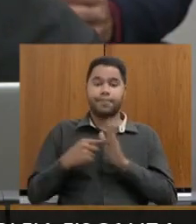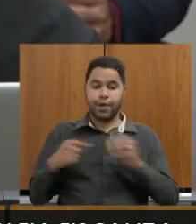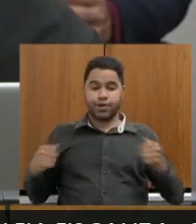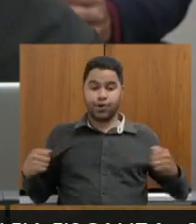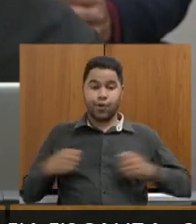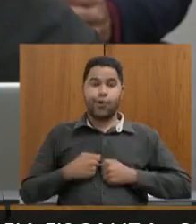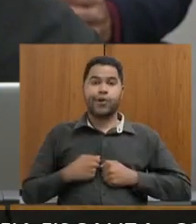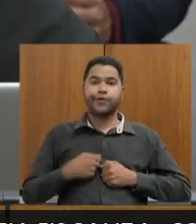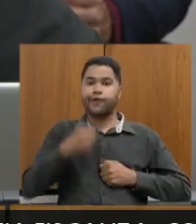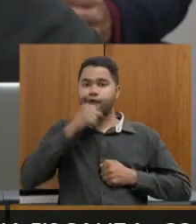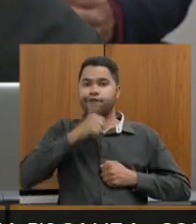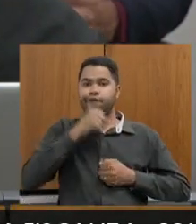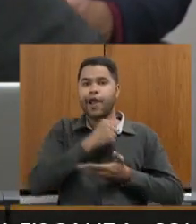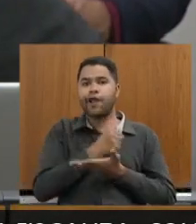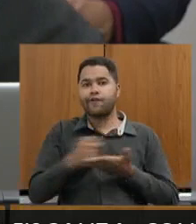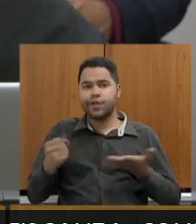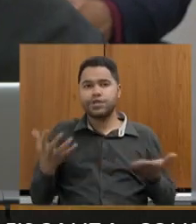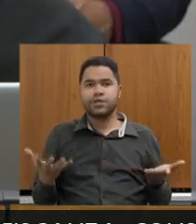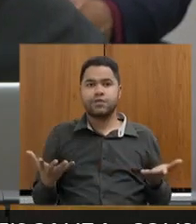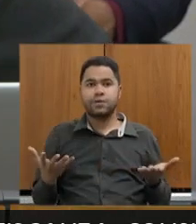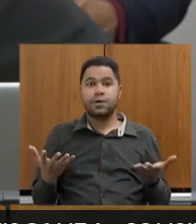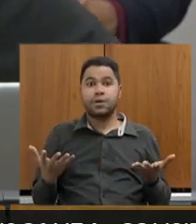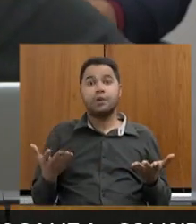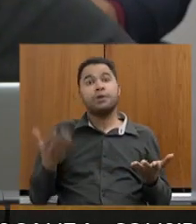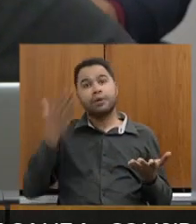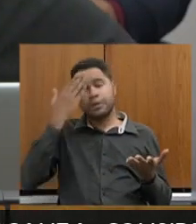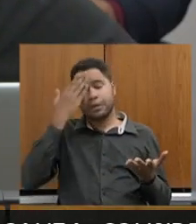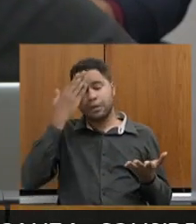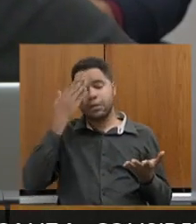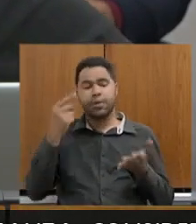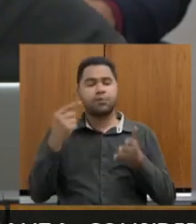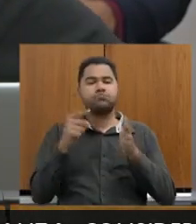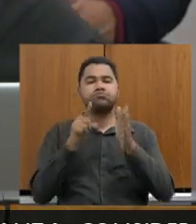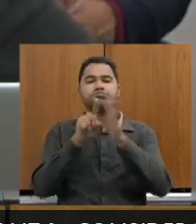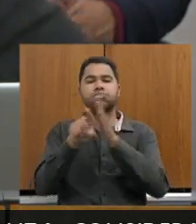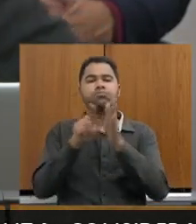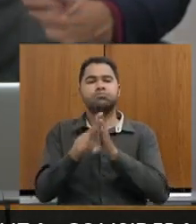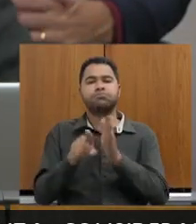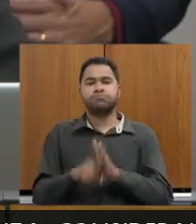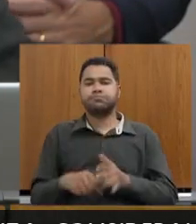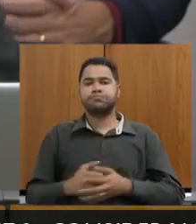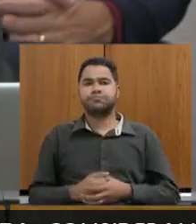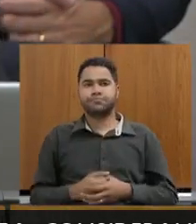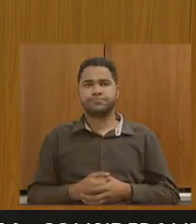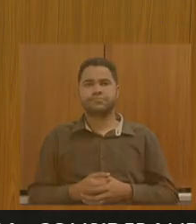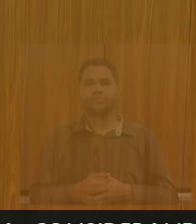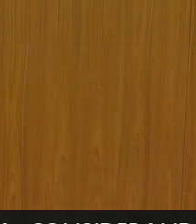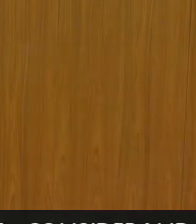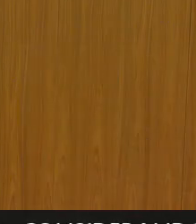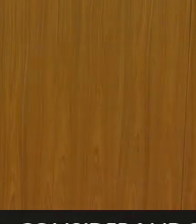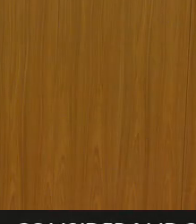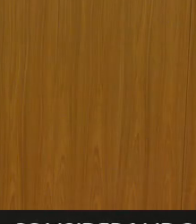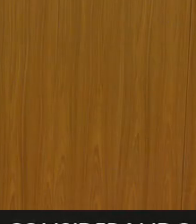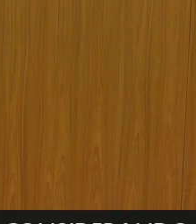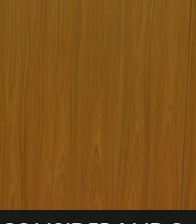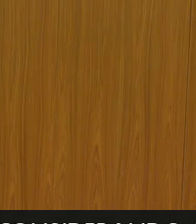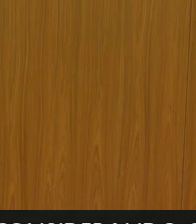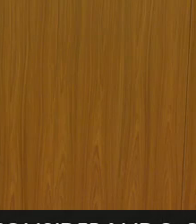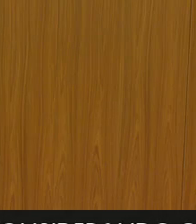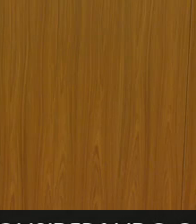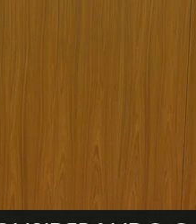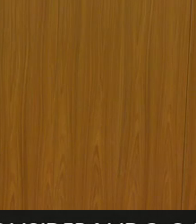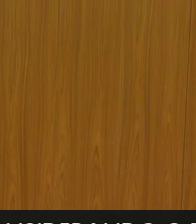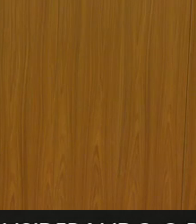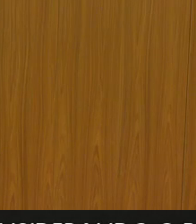vencer a gente gostaria de saber inicialmente essas três perguntas sobre a palavra e o presente